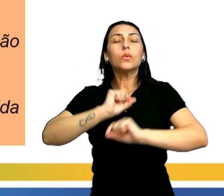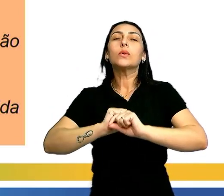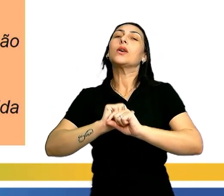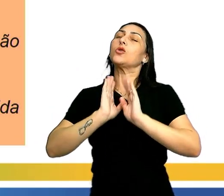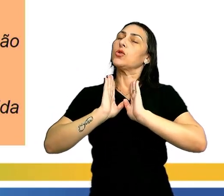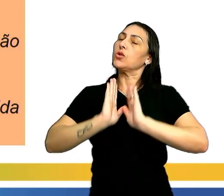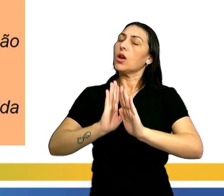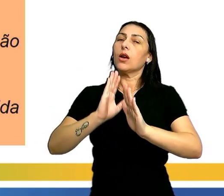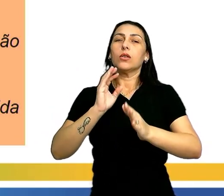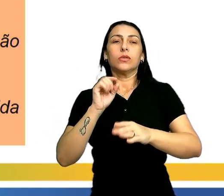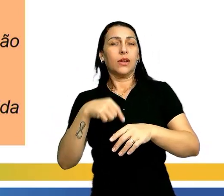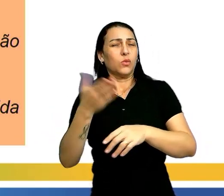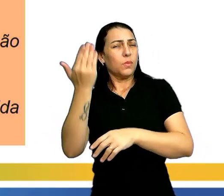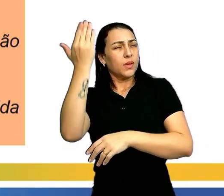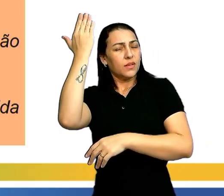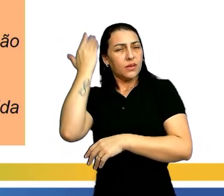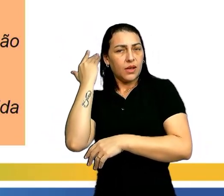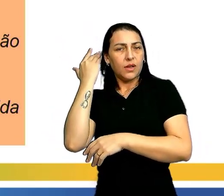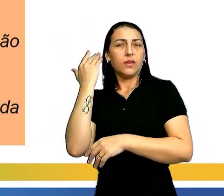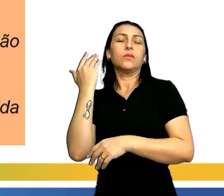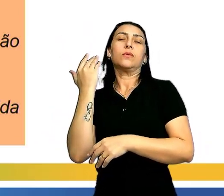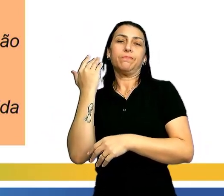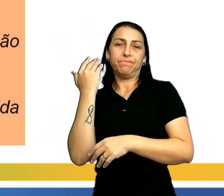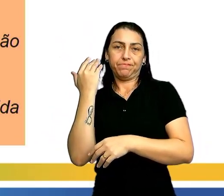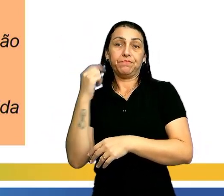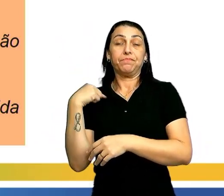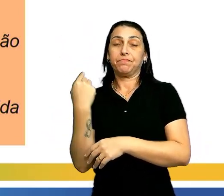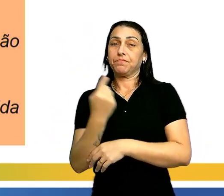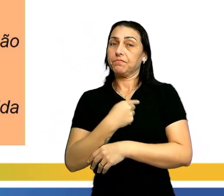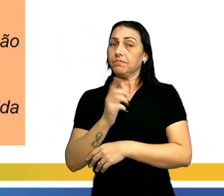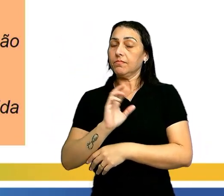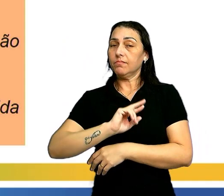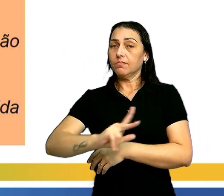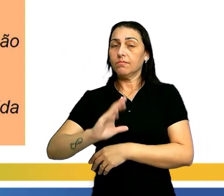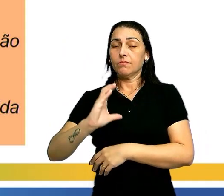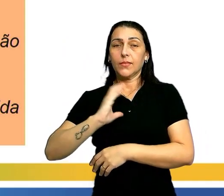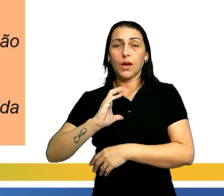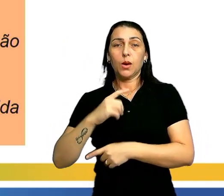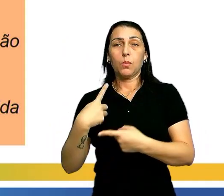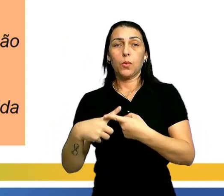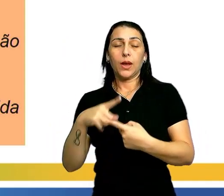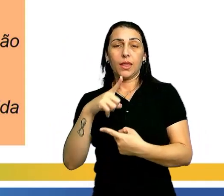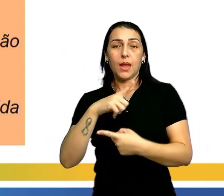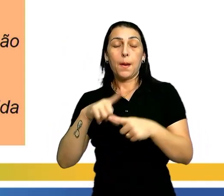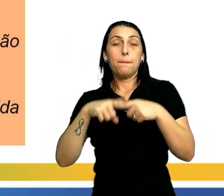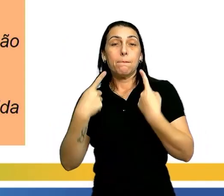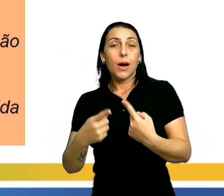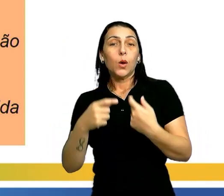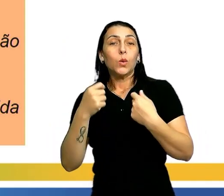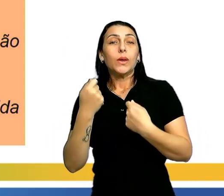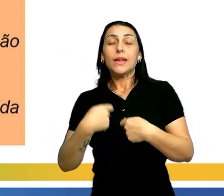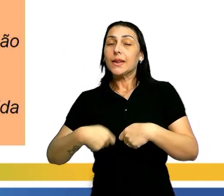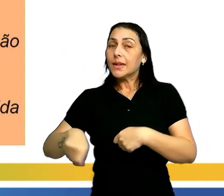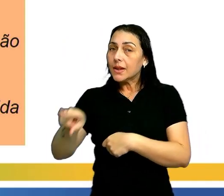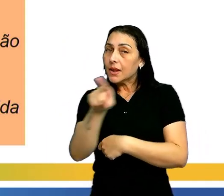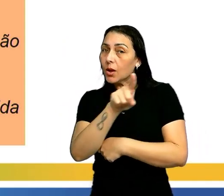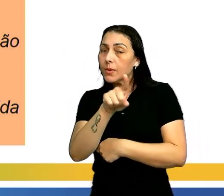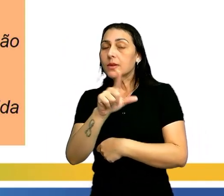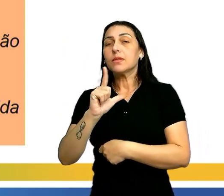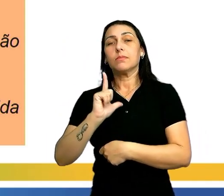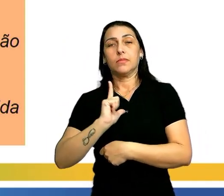foi colocada na antiguidade, não é? A gente não é rico por aquilo que temos, mas por aquilo que a gente não necessita